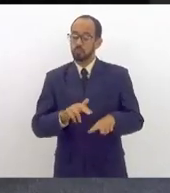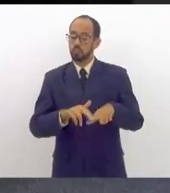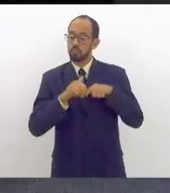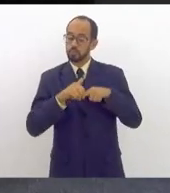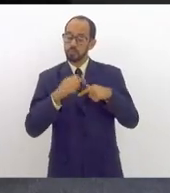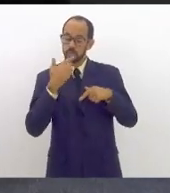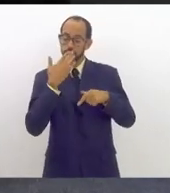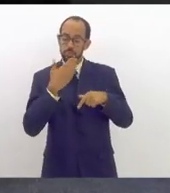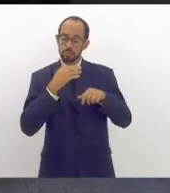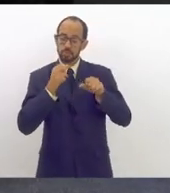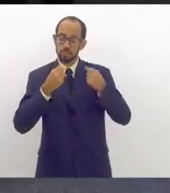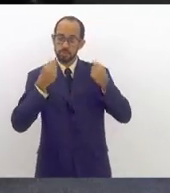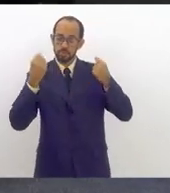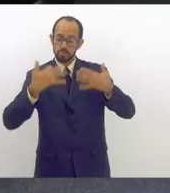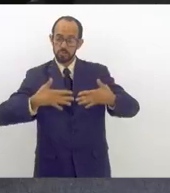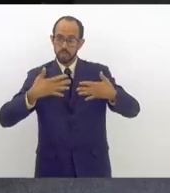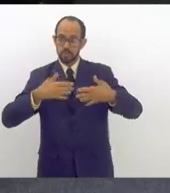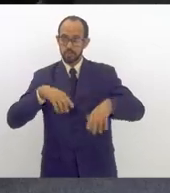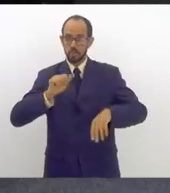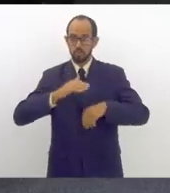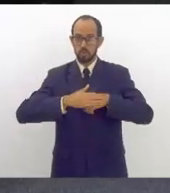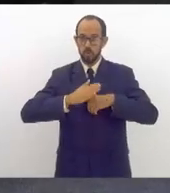esse esclarecimento ao autor.